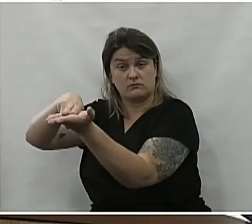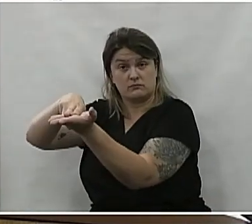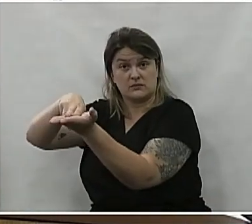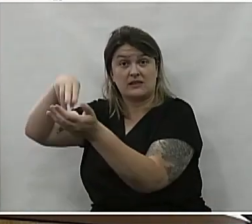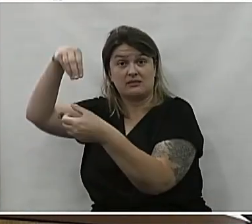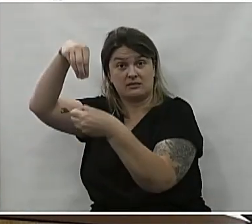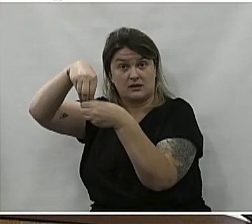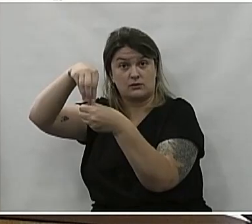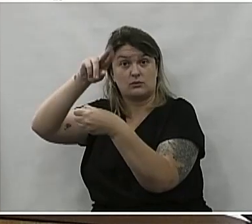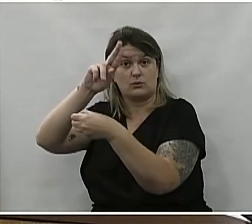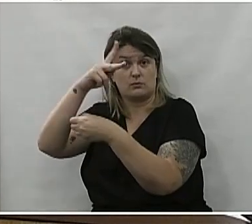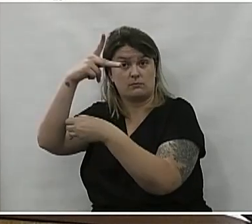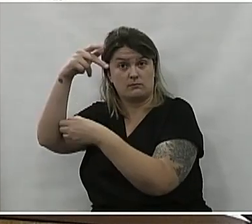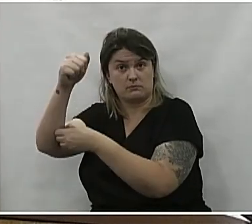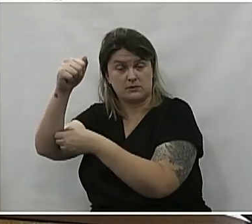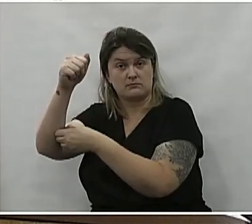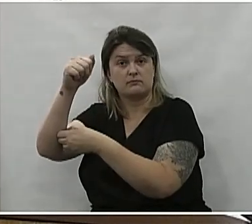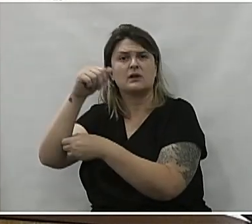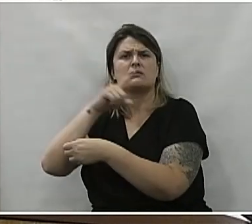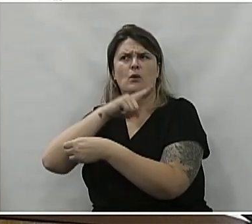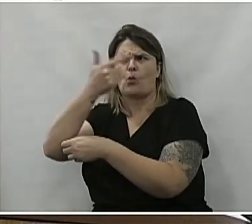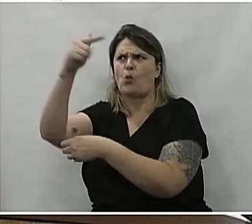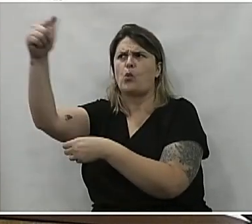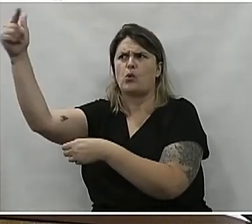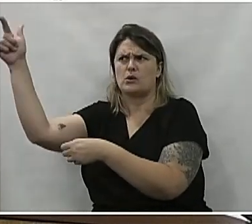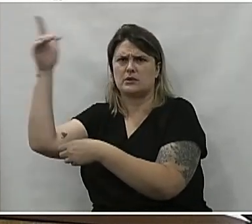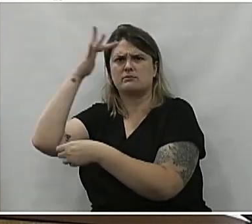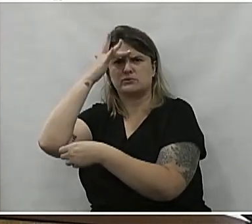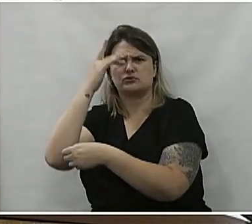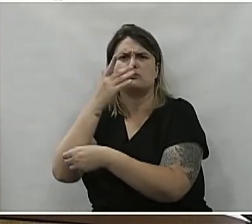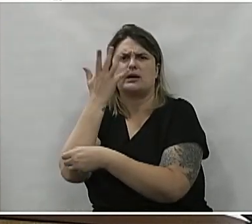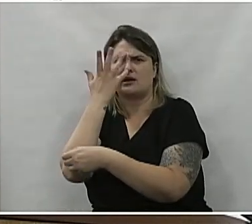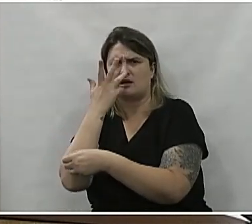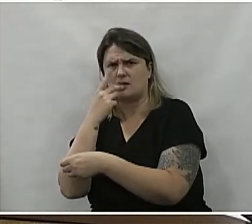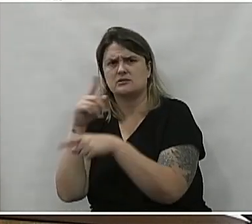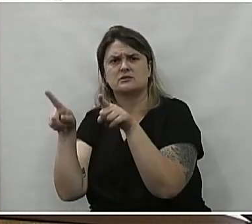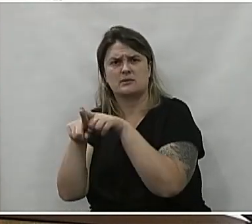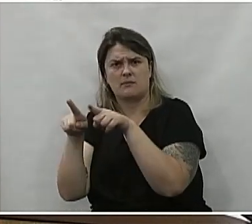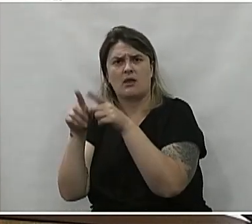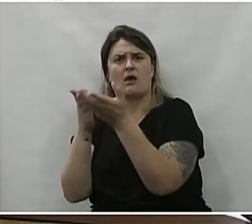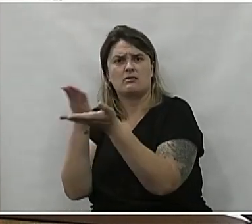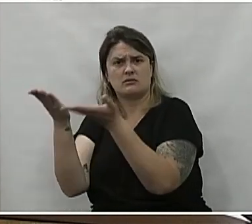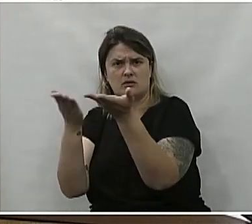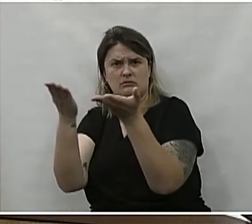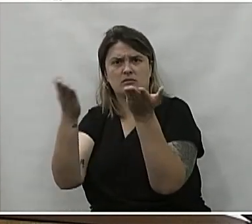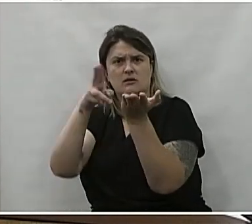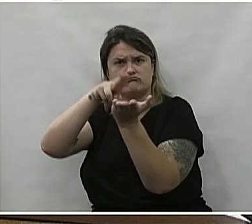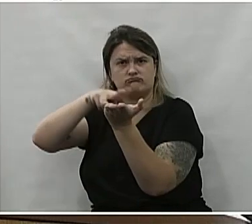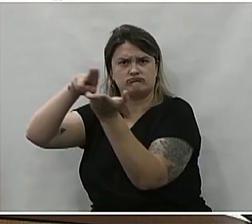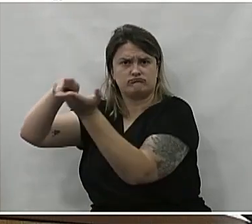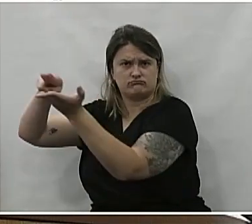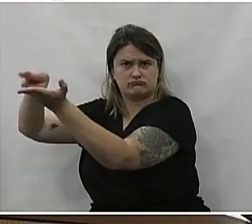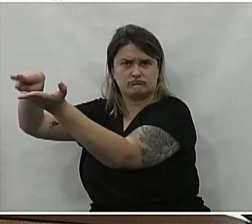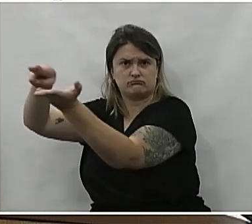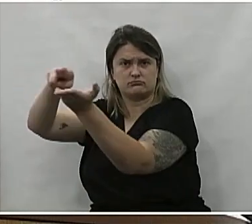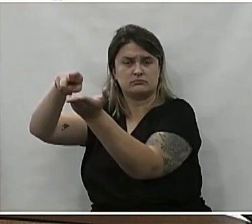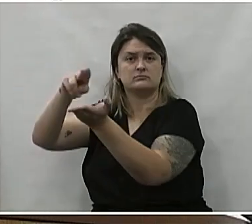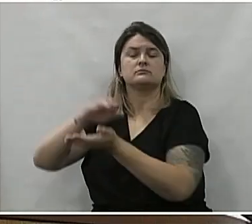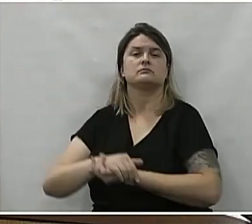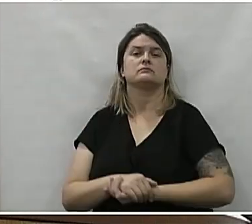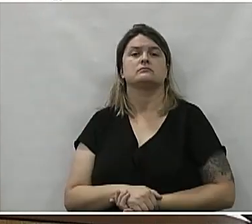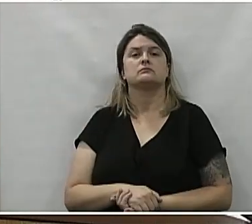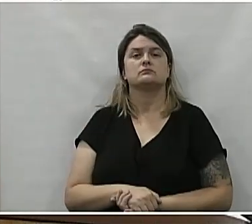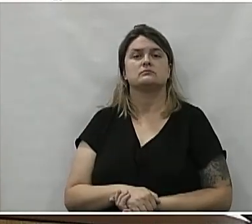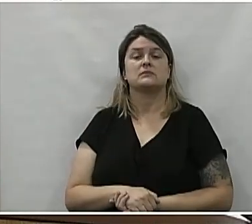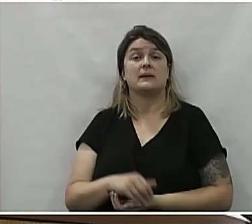-se Na parte interna Da unidade Haviam outros pacientes Inclusive crianças Que também estavam Sendo atendidas Em leito Ao lado Pacientes